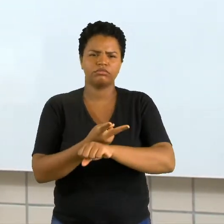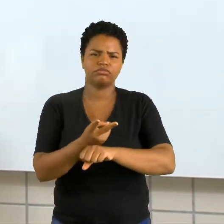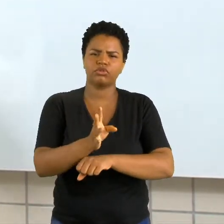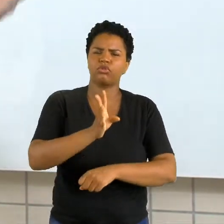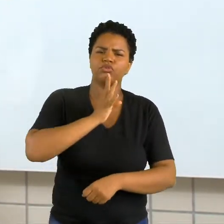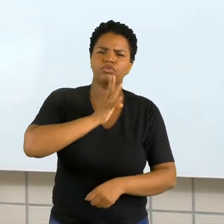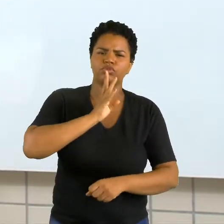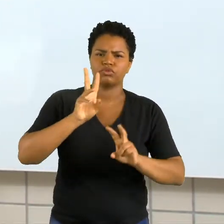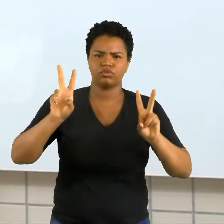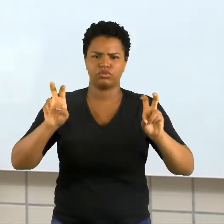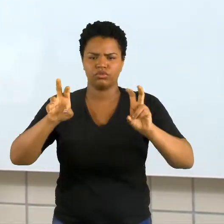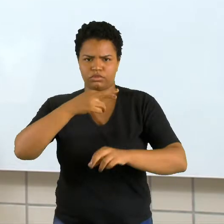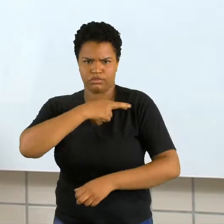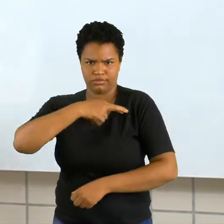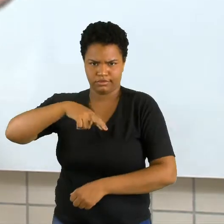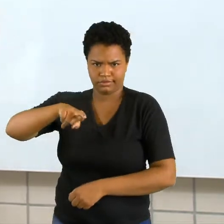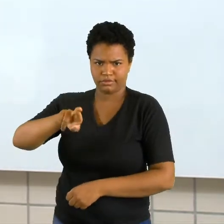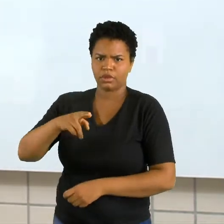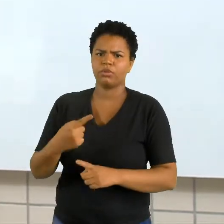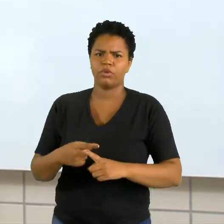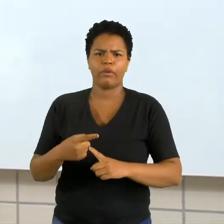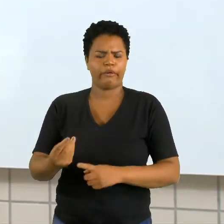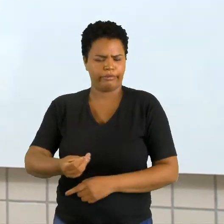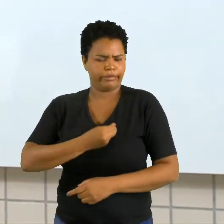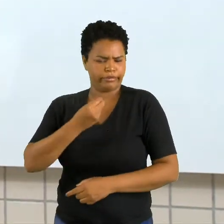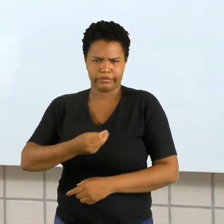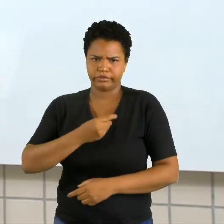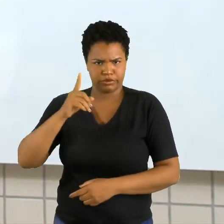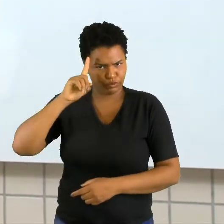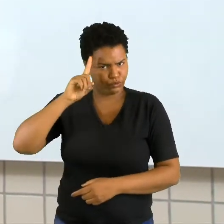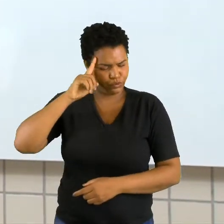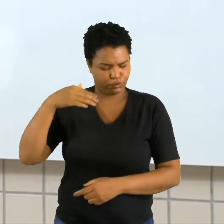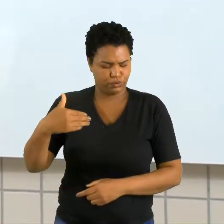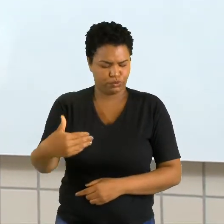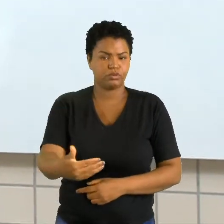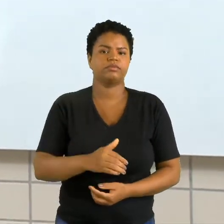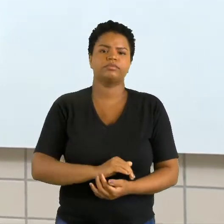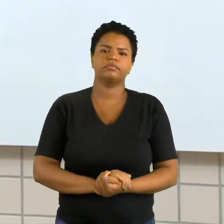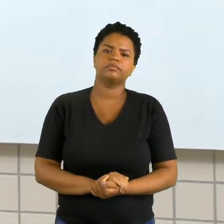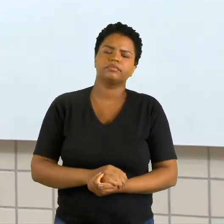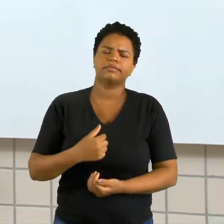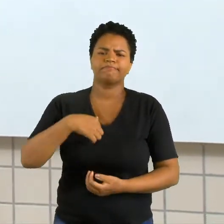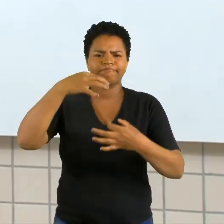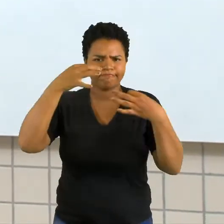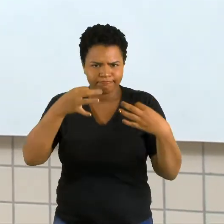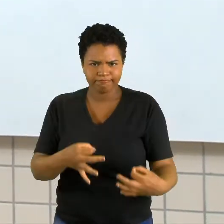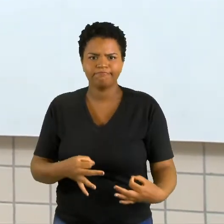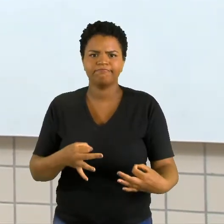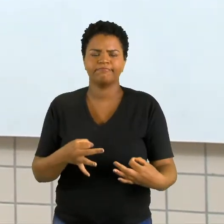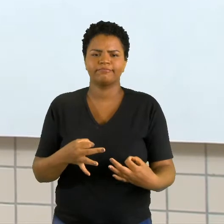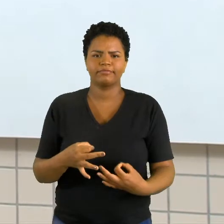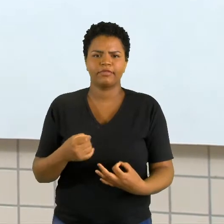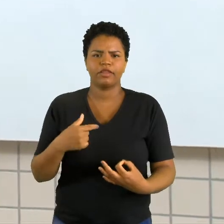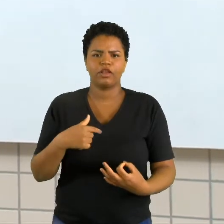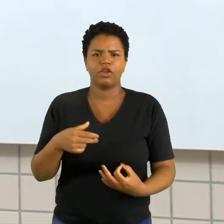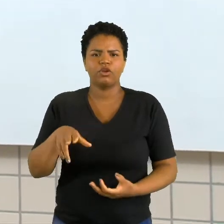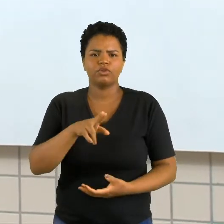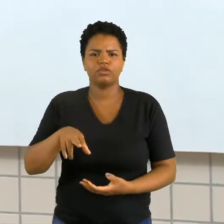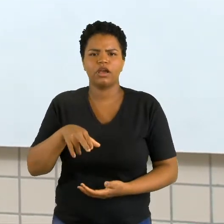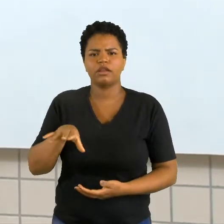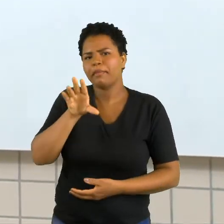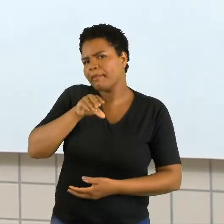sobre religião, porque é algo muito presente no nosso dia a dia. Eu tenho certeza que até no nosso dialeto vocês notam que